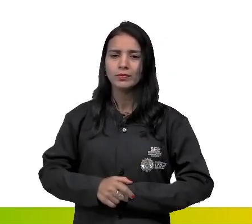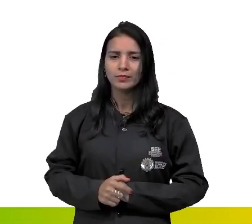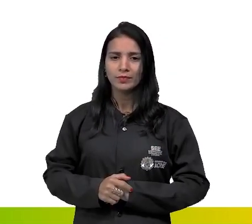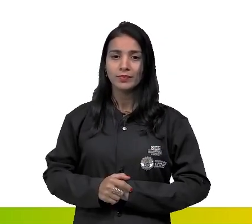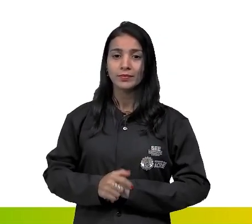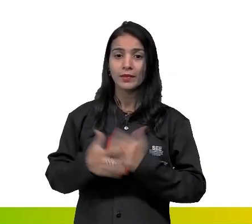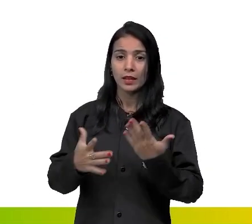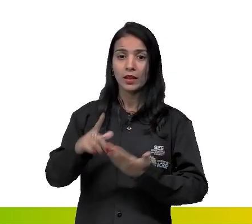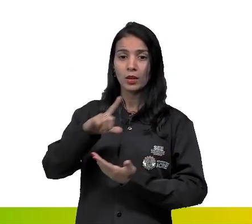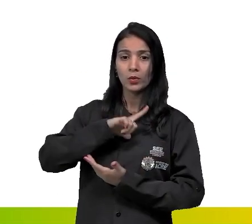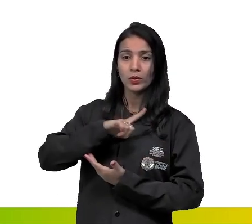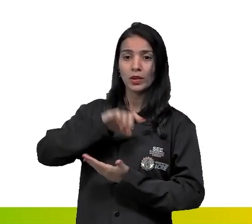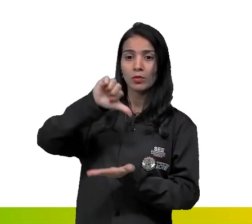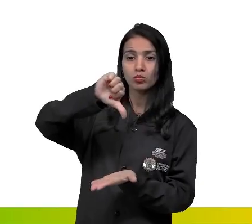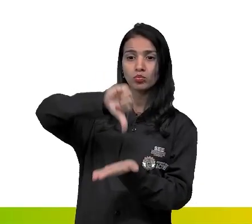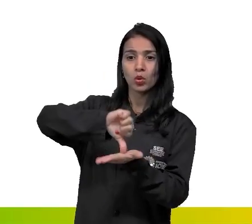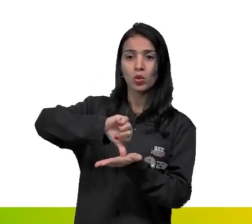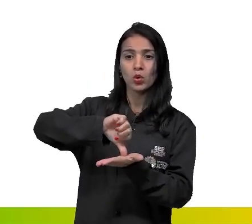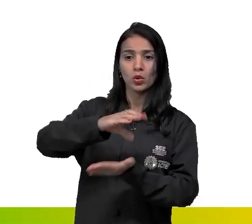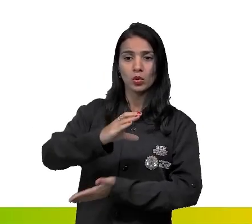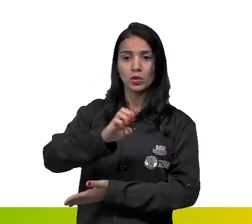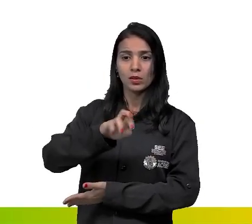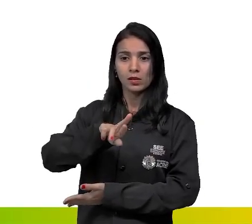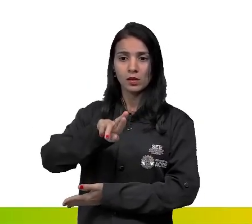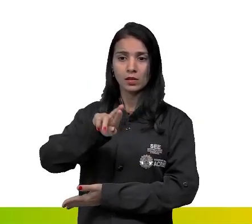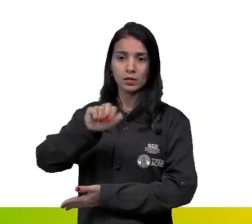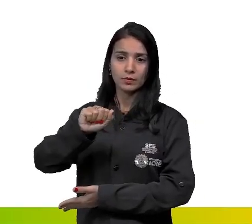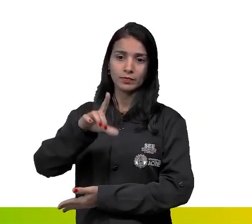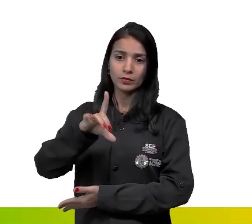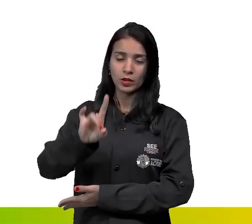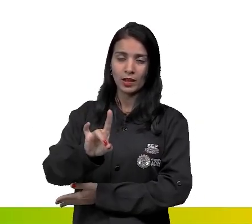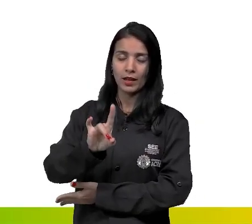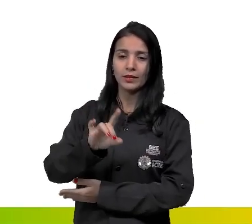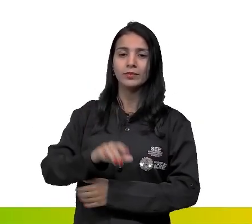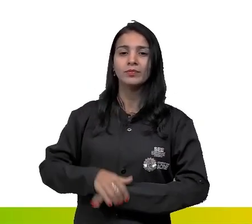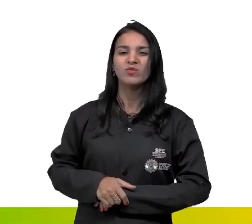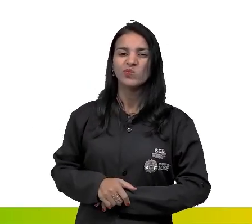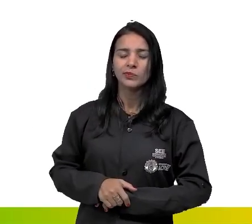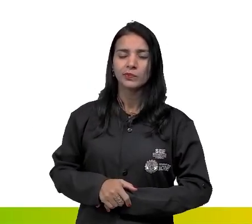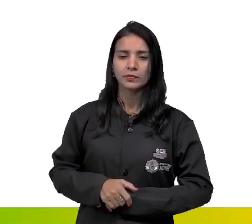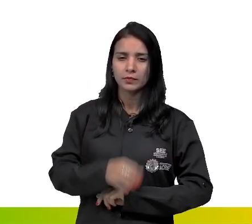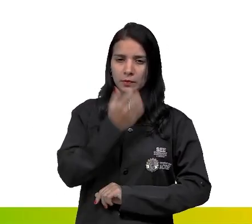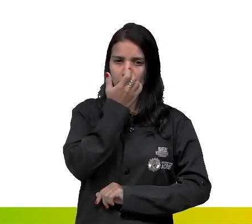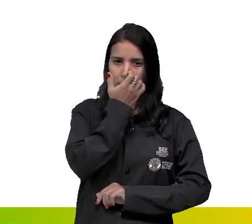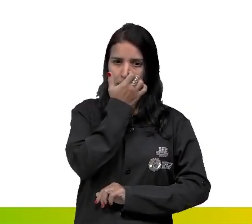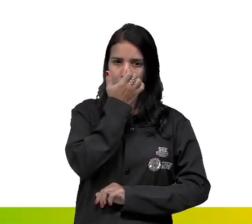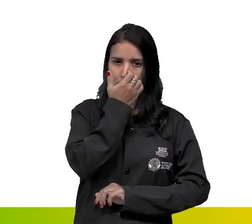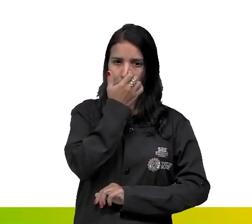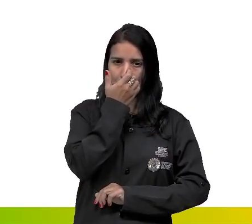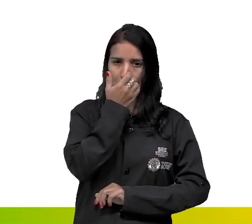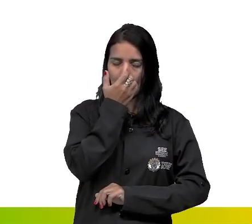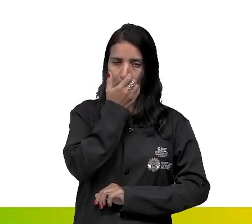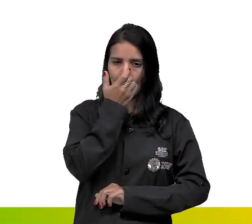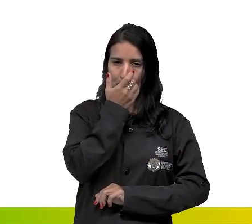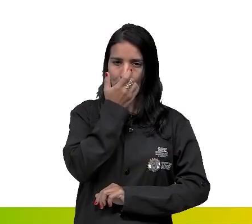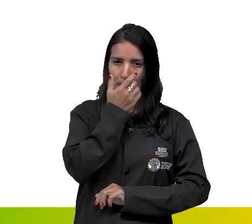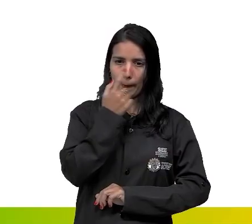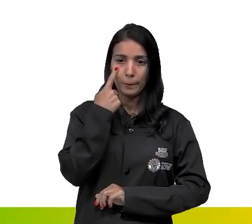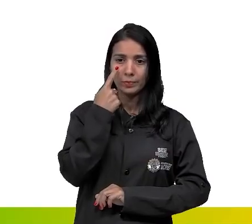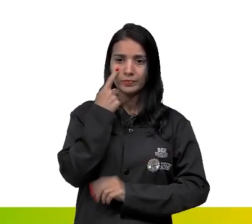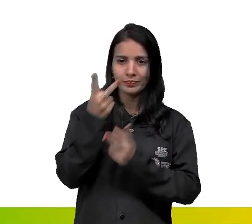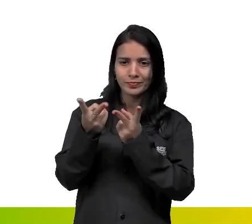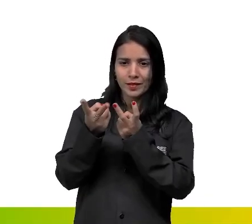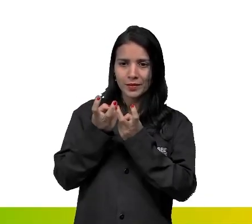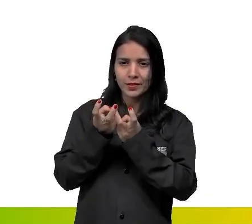a localização do Cerrado. Pessoal, olha que interessante aqui o bioma do Cerrado. O bioma